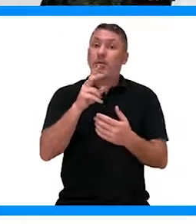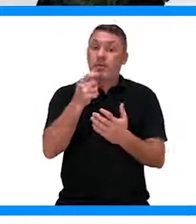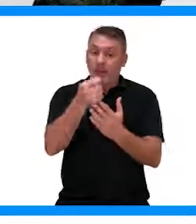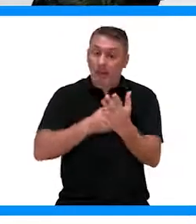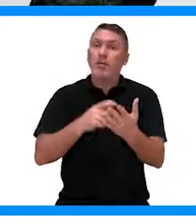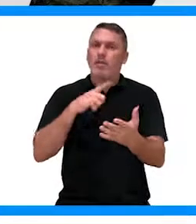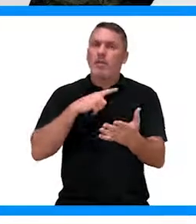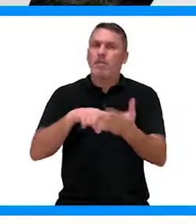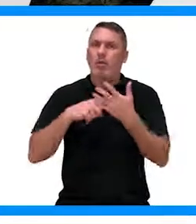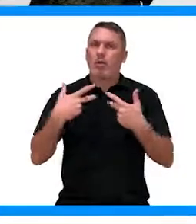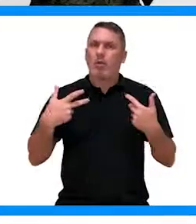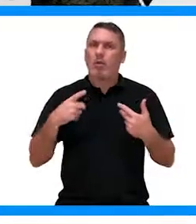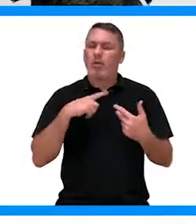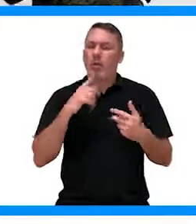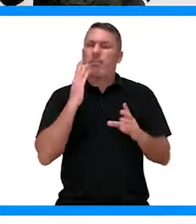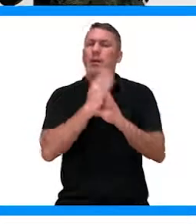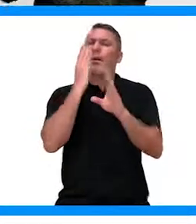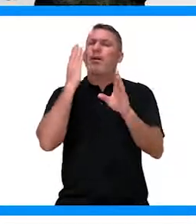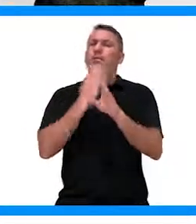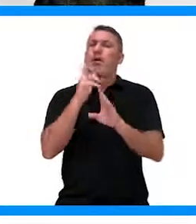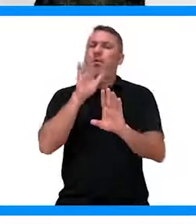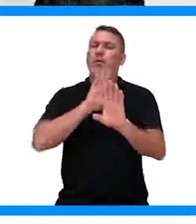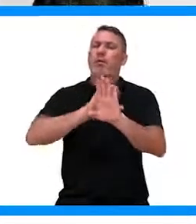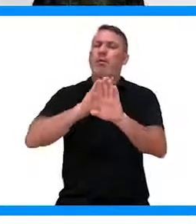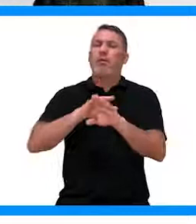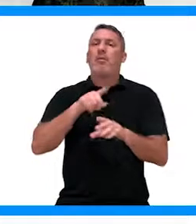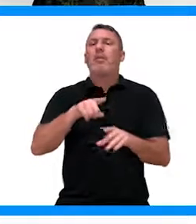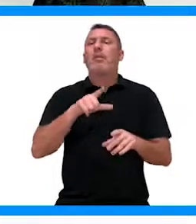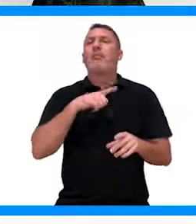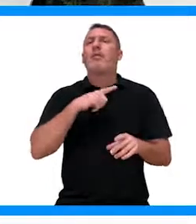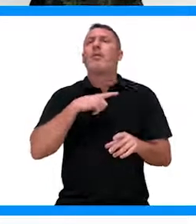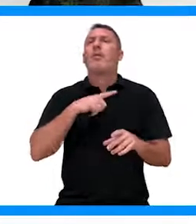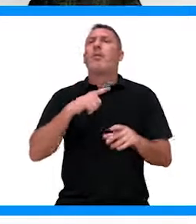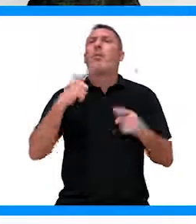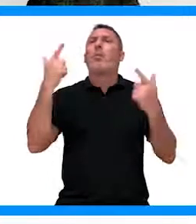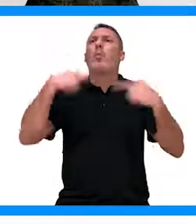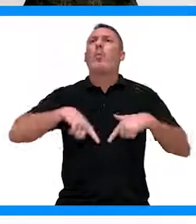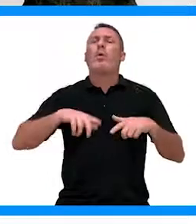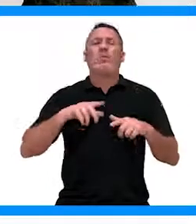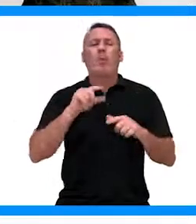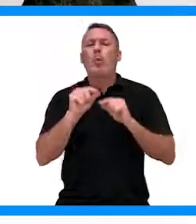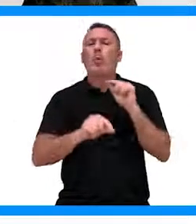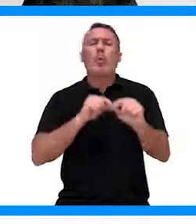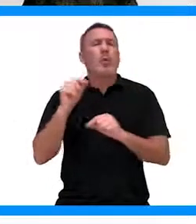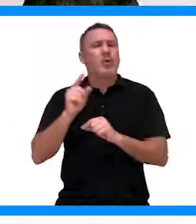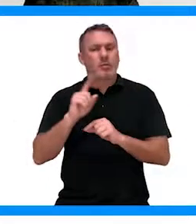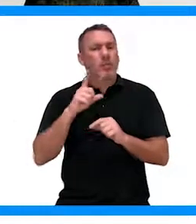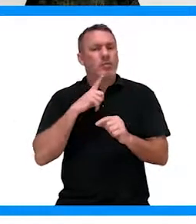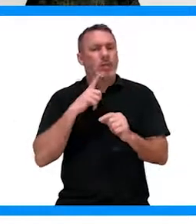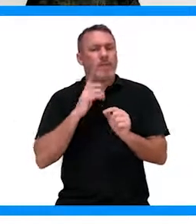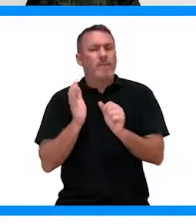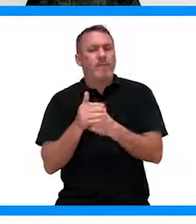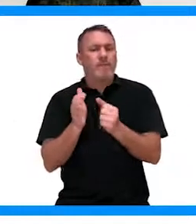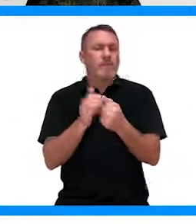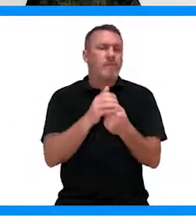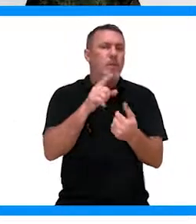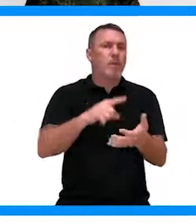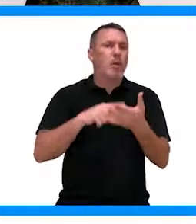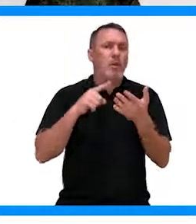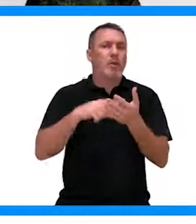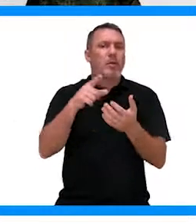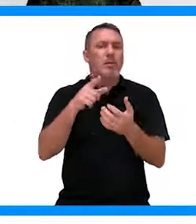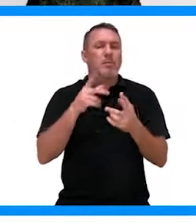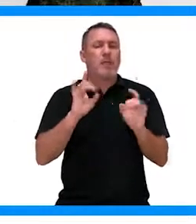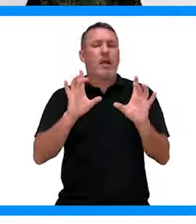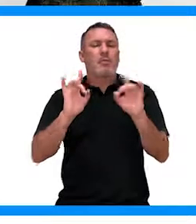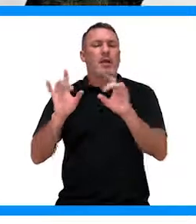texto dá pistas. Ele vai nos dizendo, ele vai trazendo informações, ele não é inocente, né? Então, ele já vem falando aqui